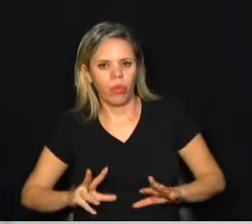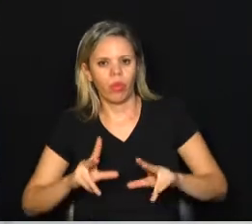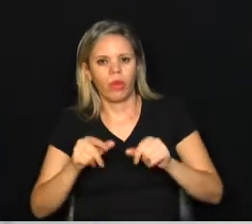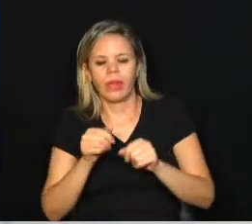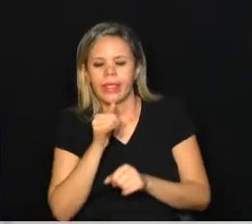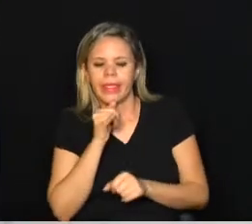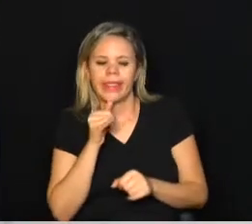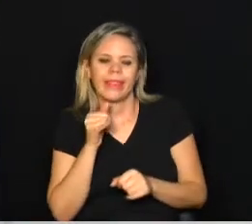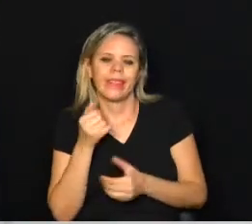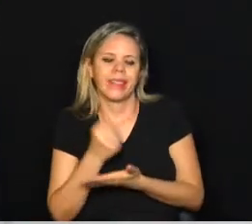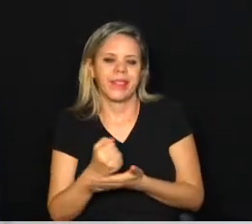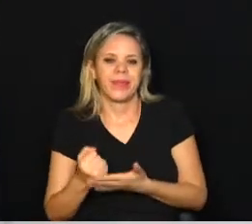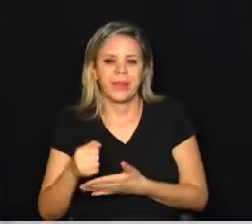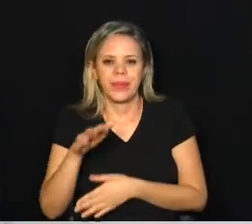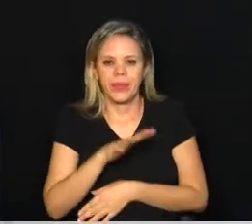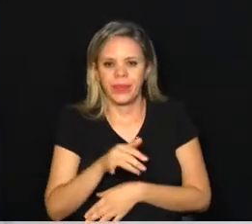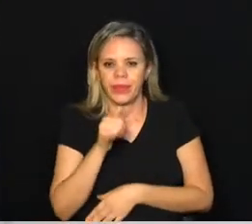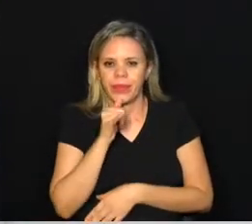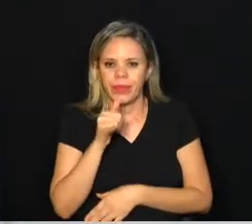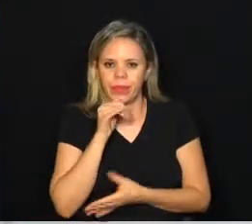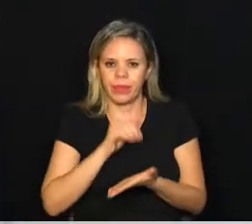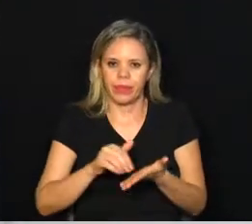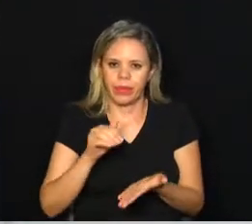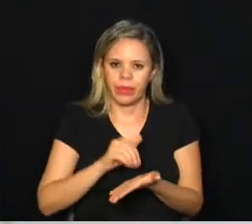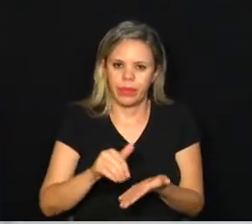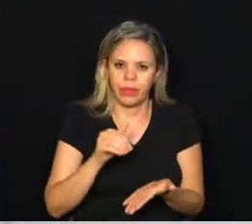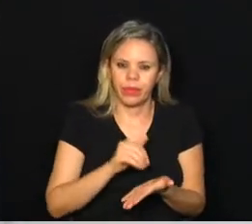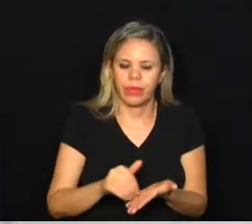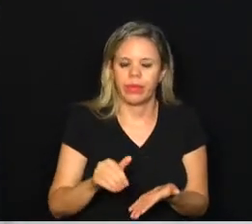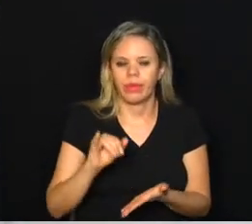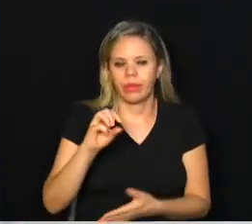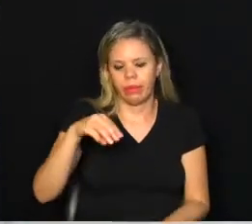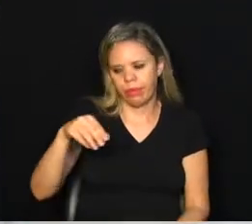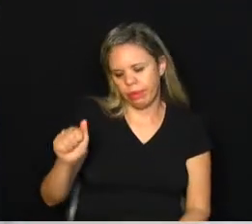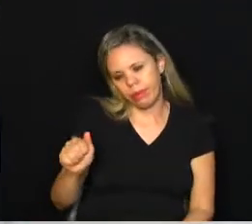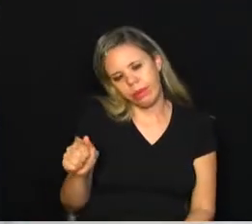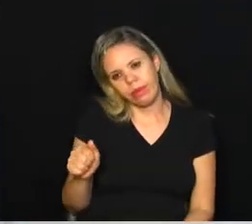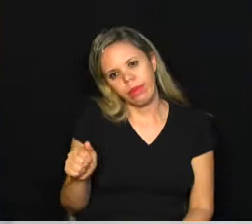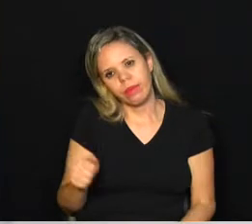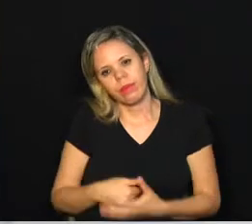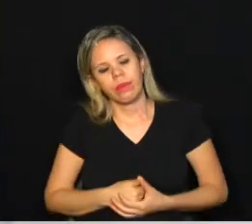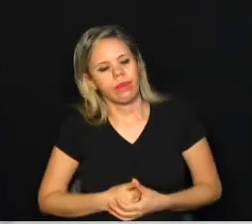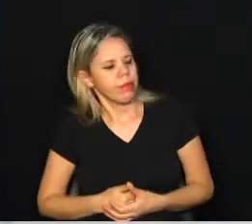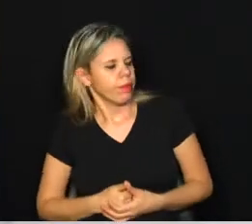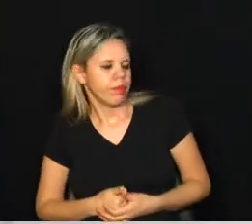de contratos entre as secretarias e a IMA.